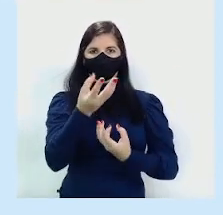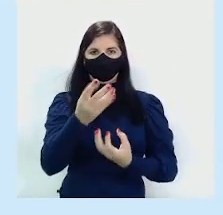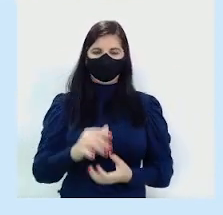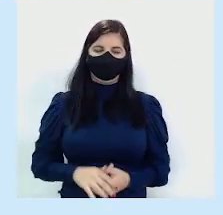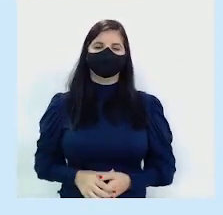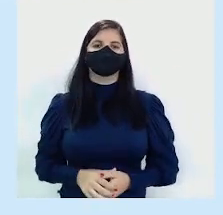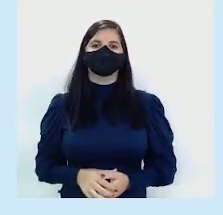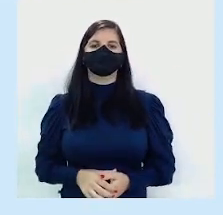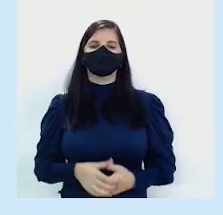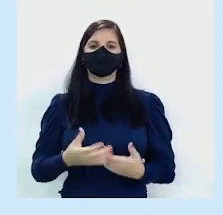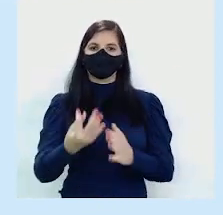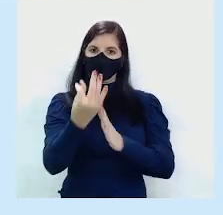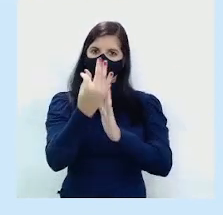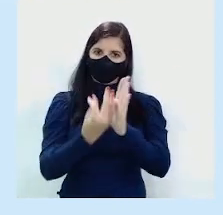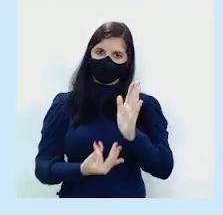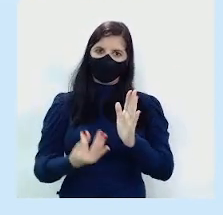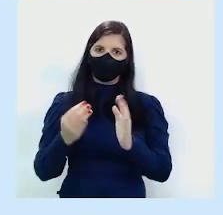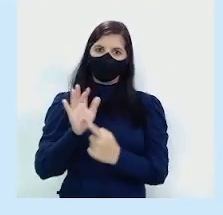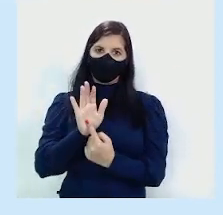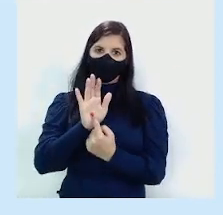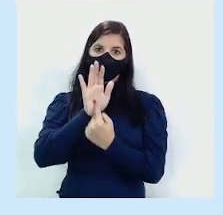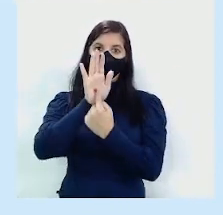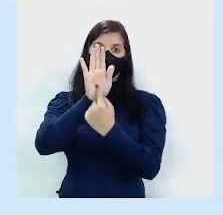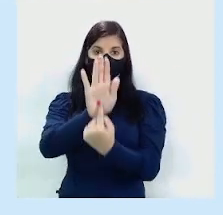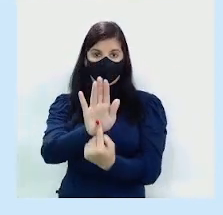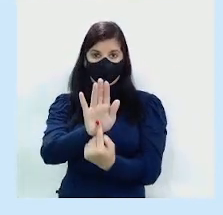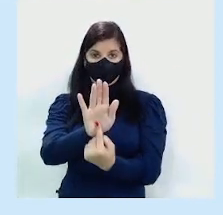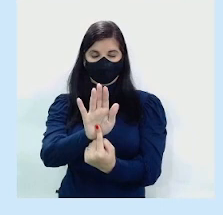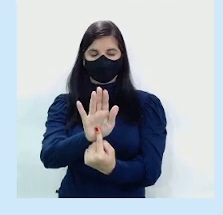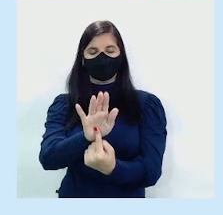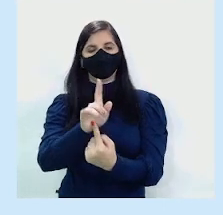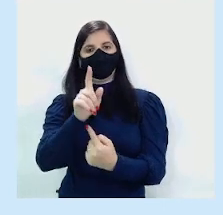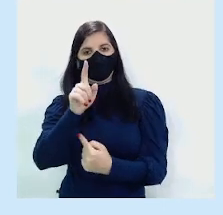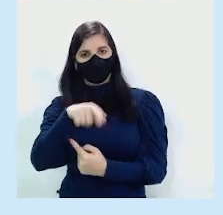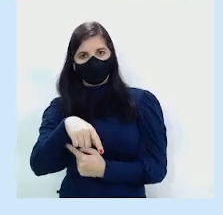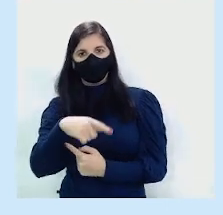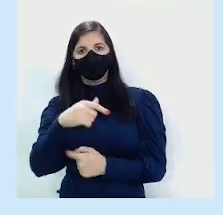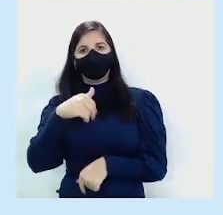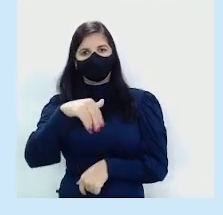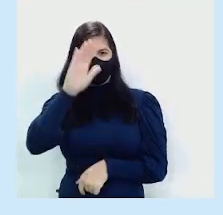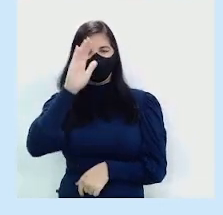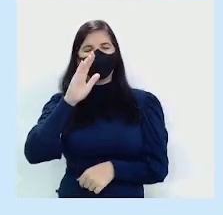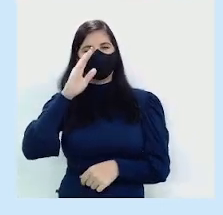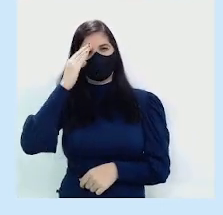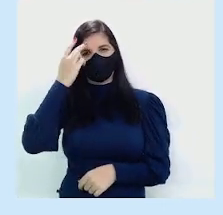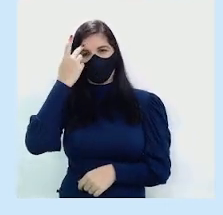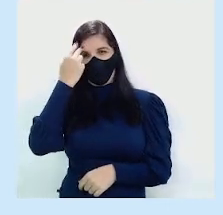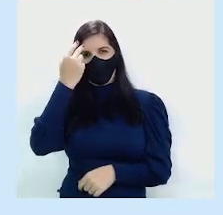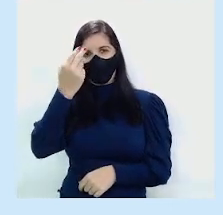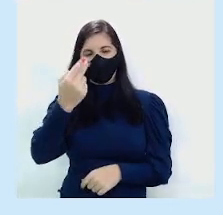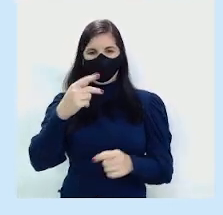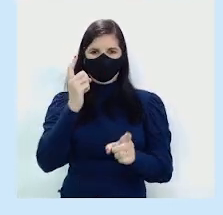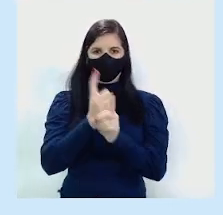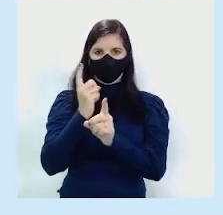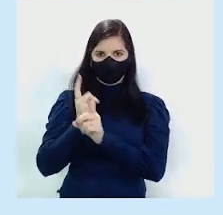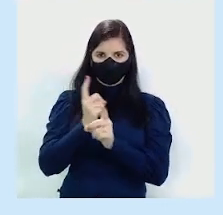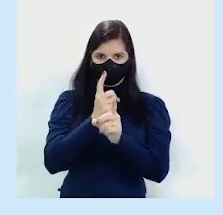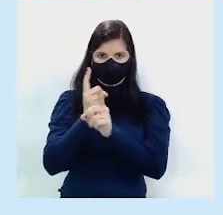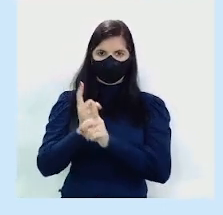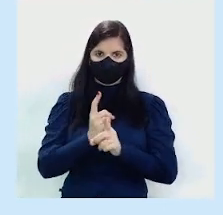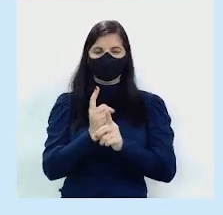argumentativo. E o texto expositivo, que é o tipo textual mais comum nos textos de